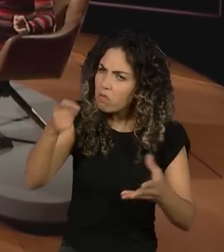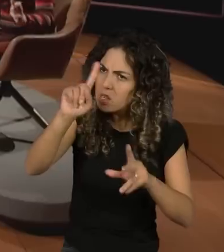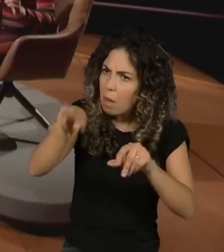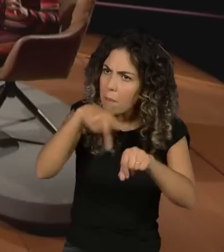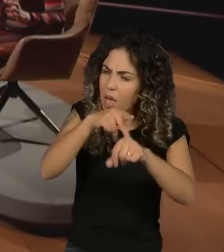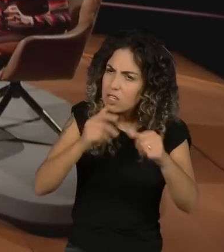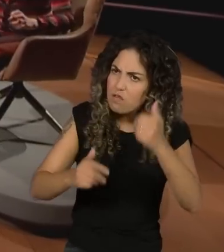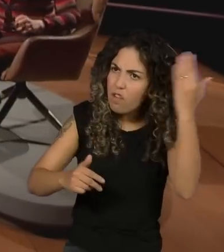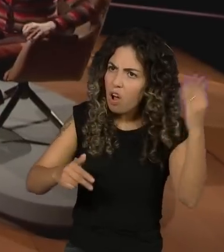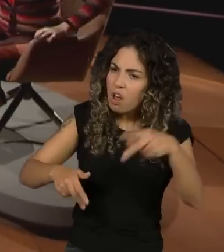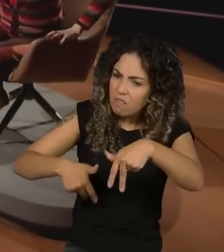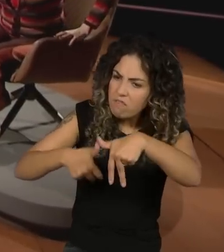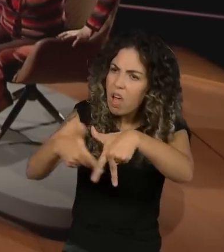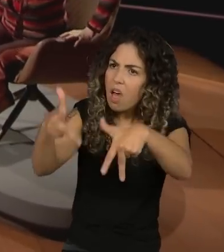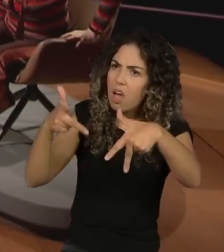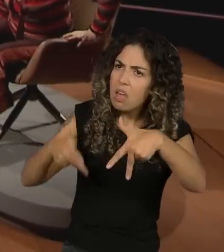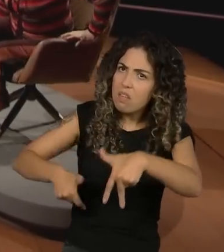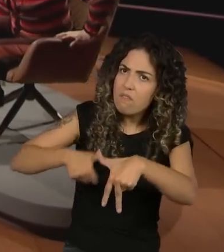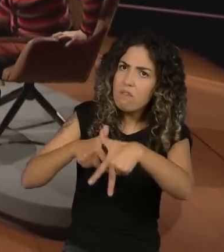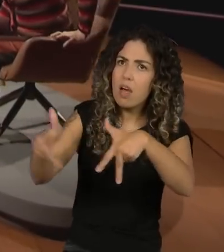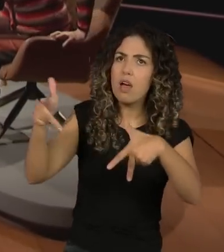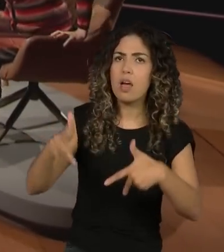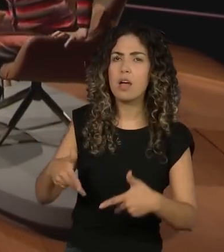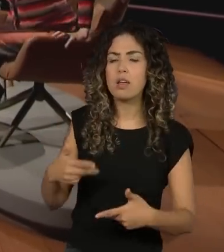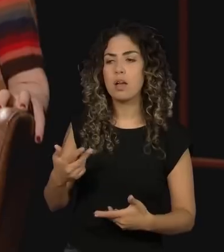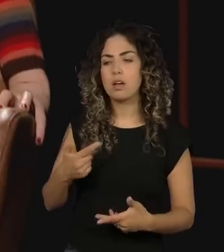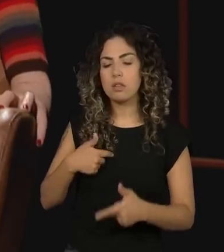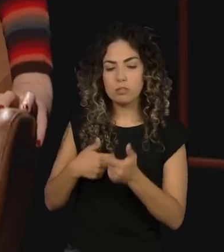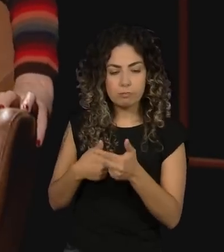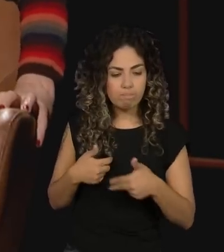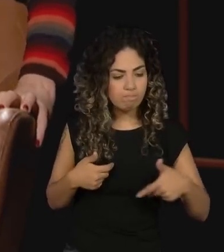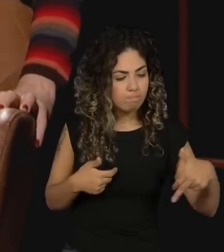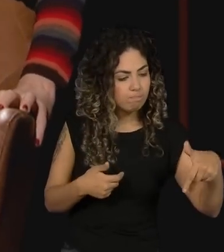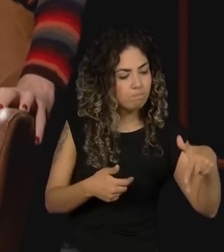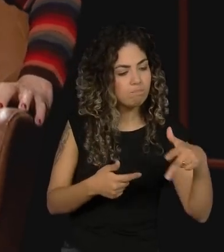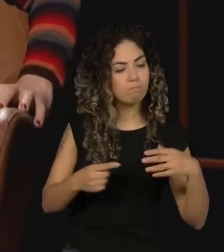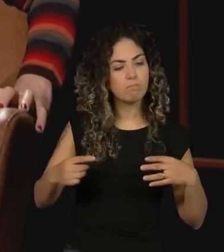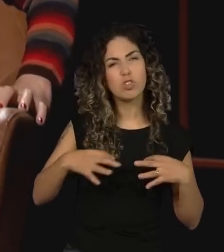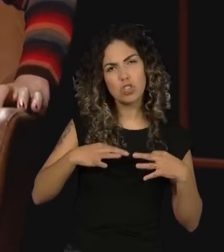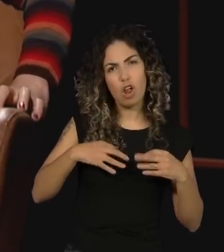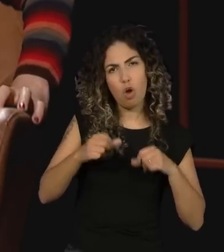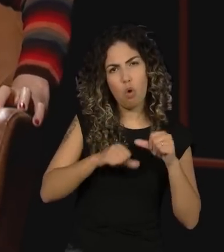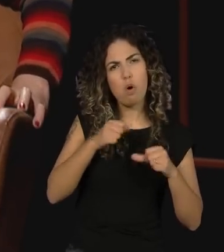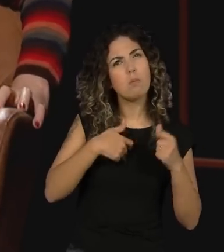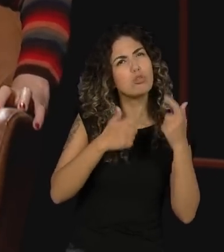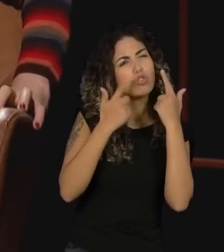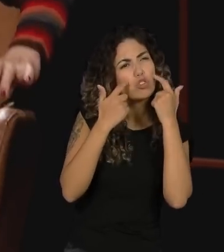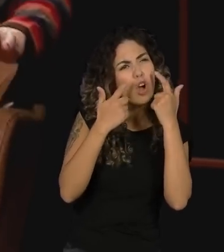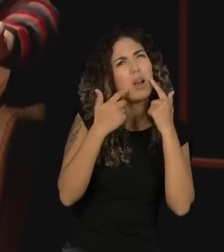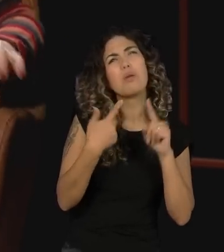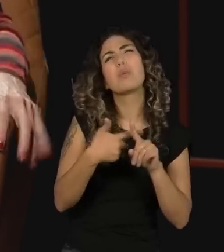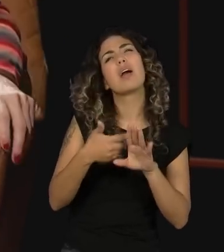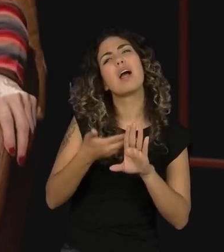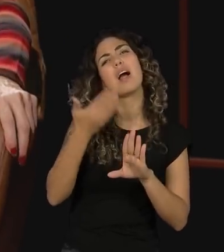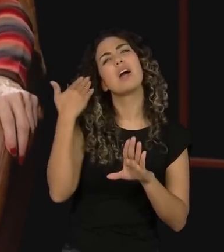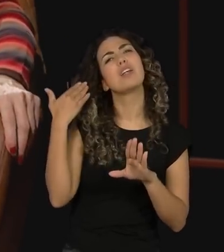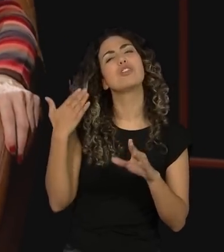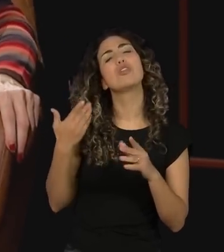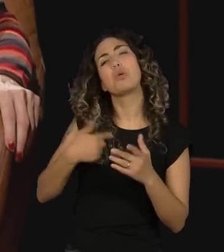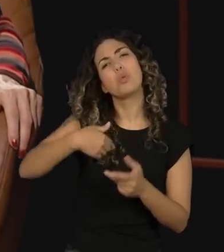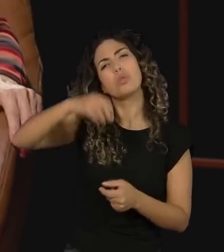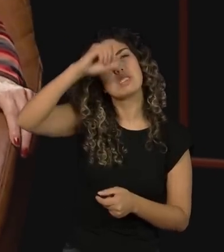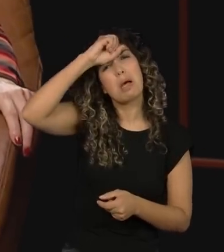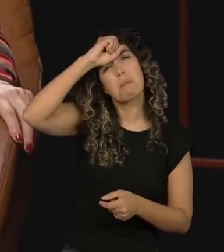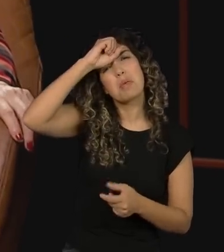Nossa. Gringa. Aí eu ia para o vestiário, chorava, a gente naquela época não tinha o esclarecimento